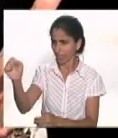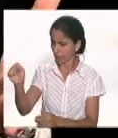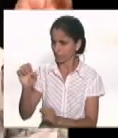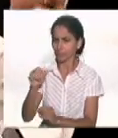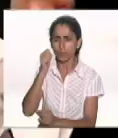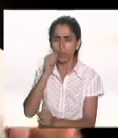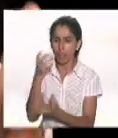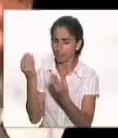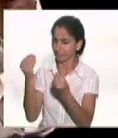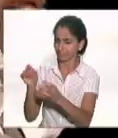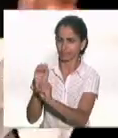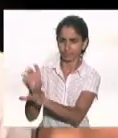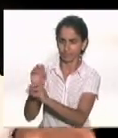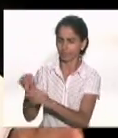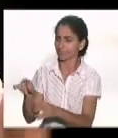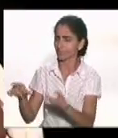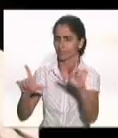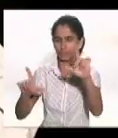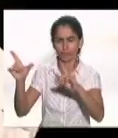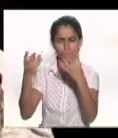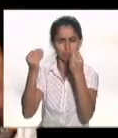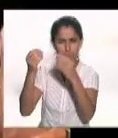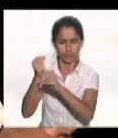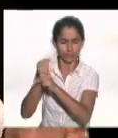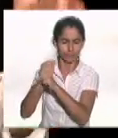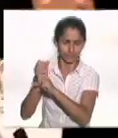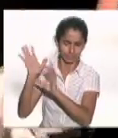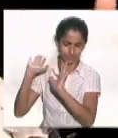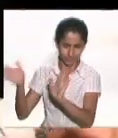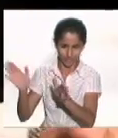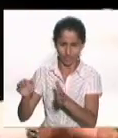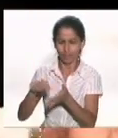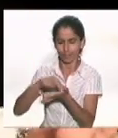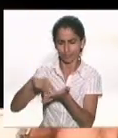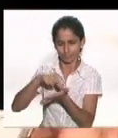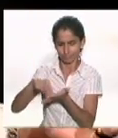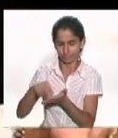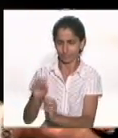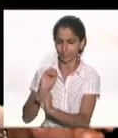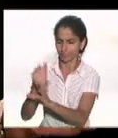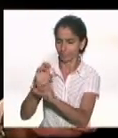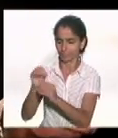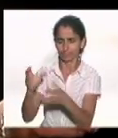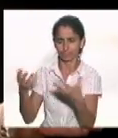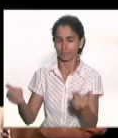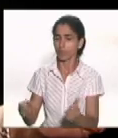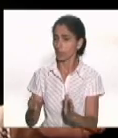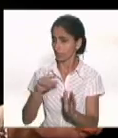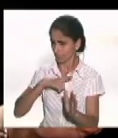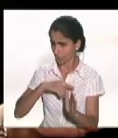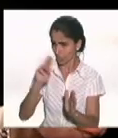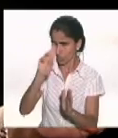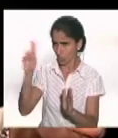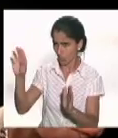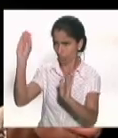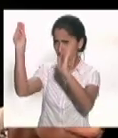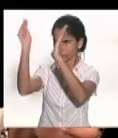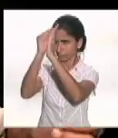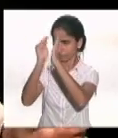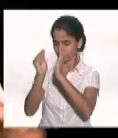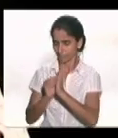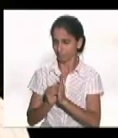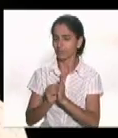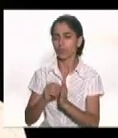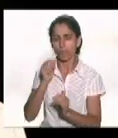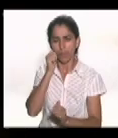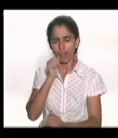Guarda, fui em TV Globo, TV Excelsior, antiga. Fui um coreógrafo Até com um nomezinho lá no, no, nos... Fez